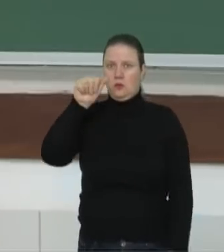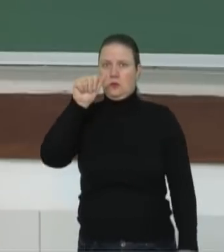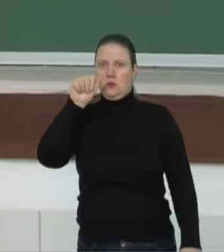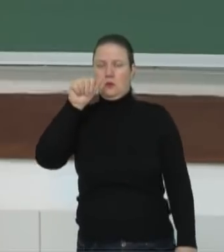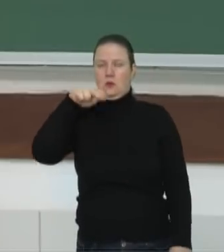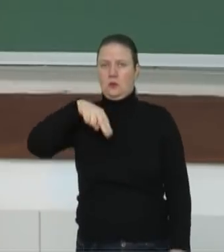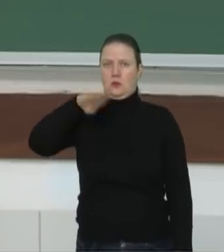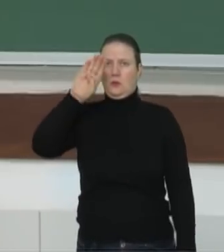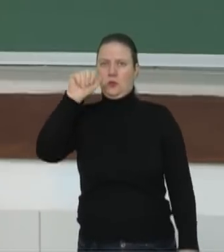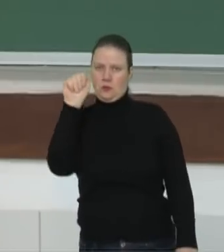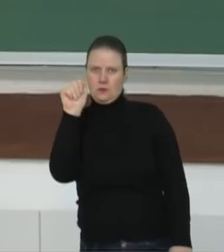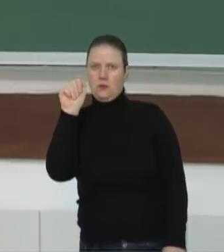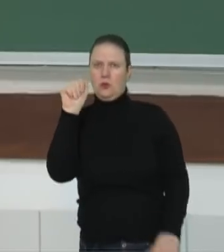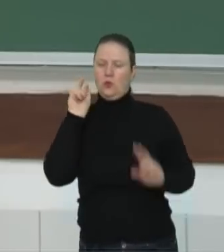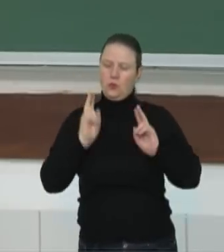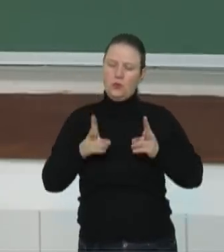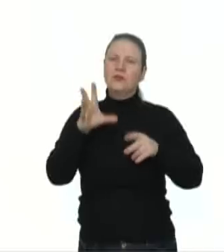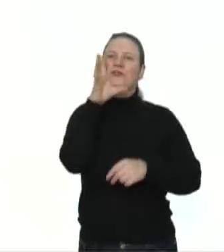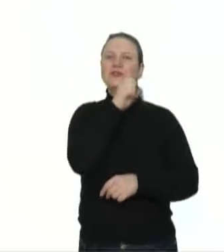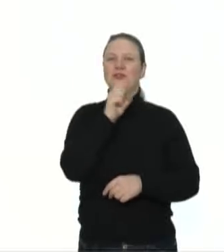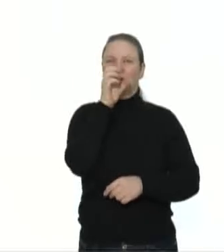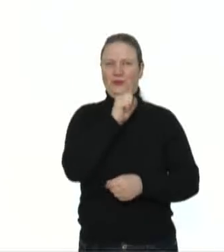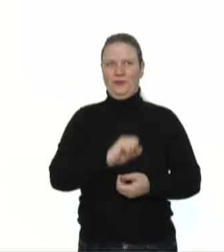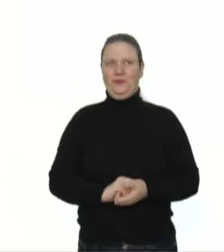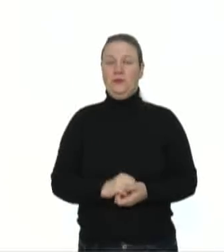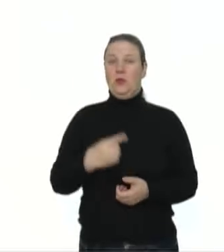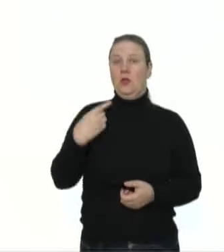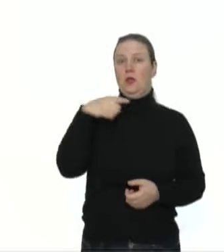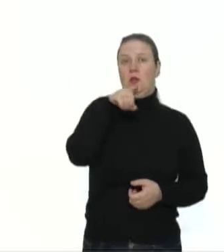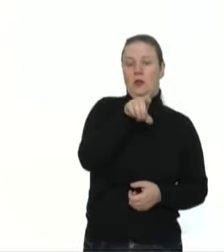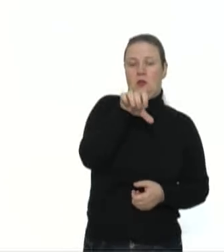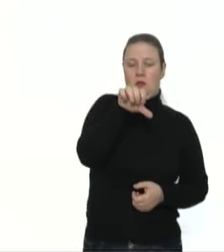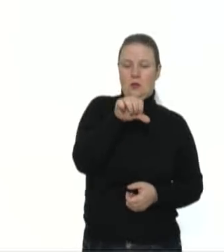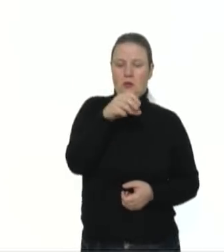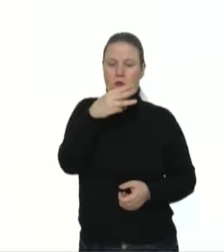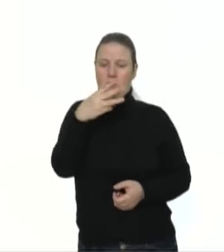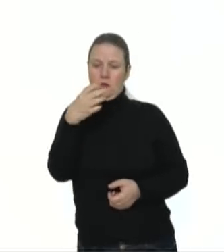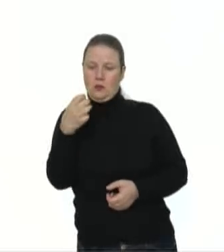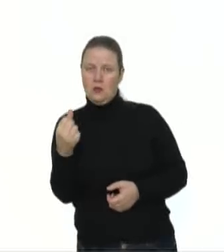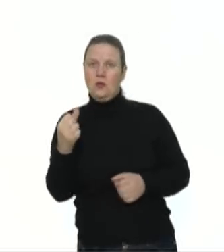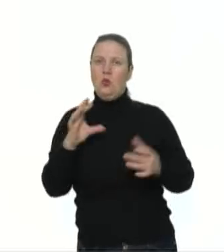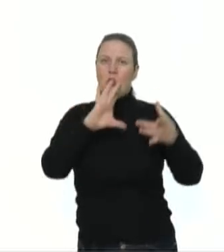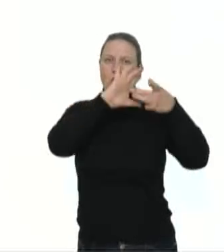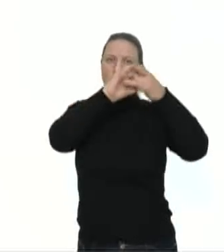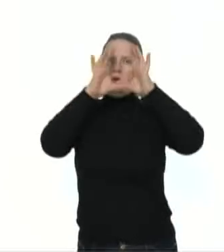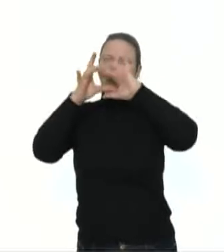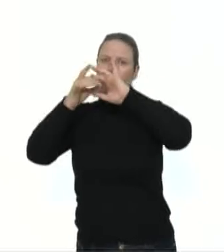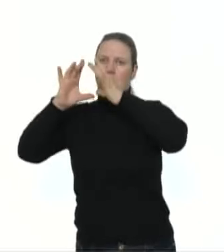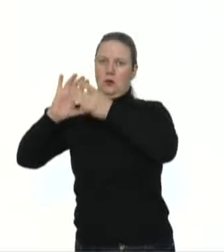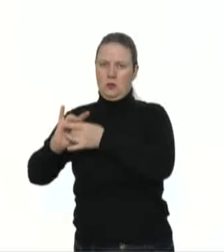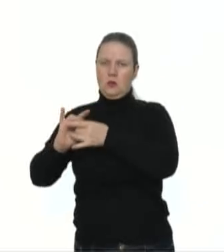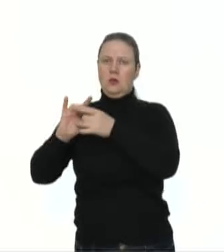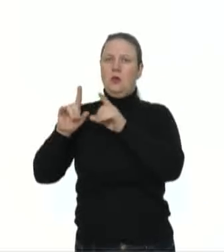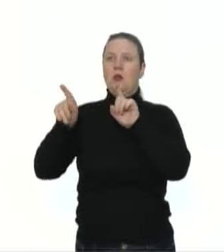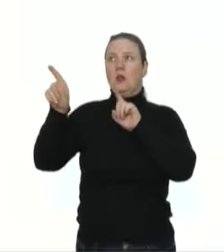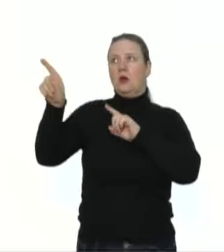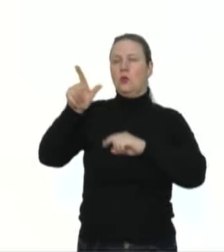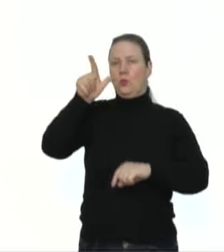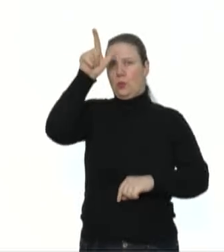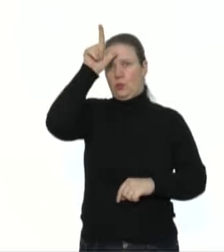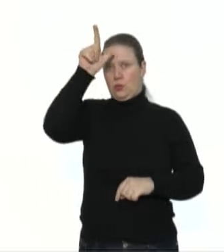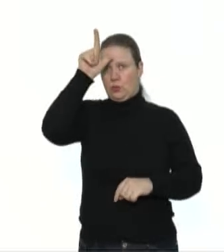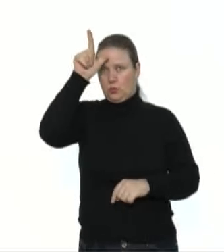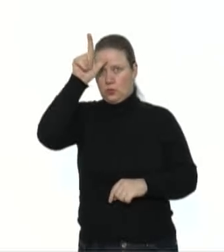continua laranja. Em 1936, nas Olimpíadas de Berlim, o basquete masculino tornou-se um